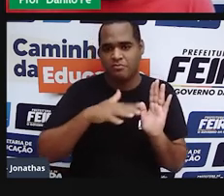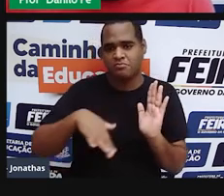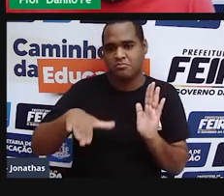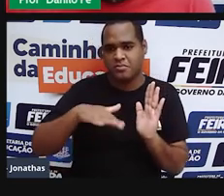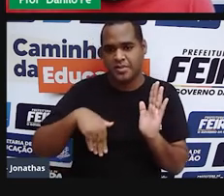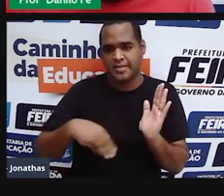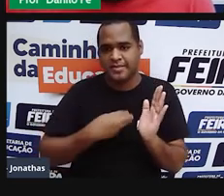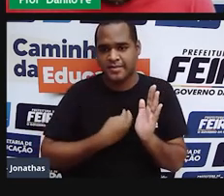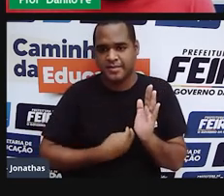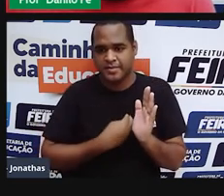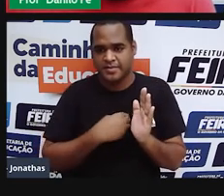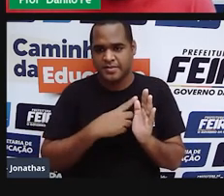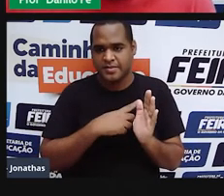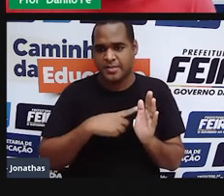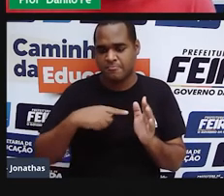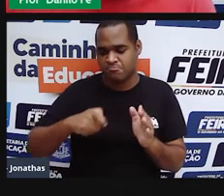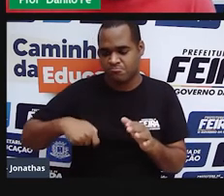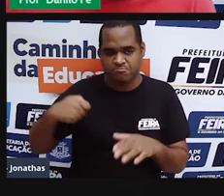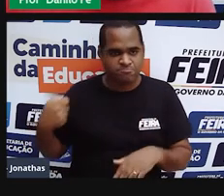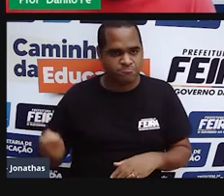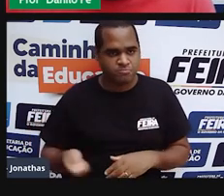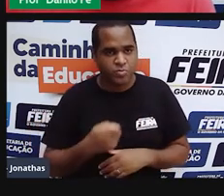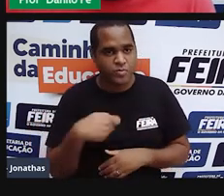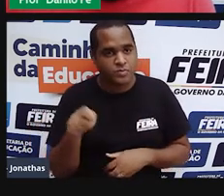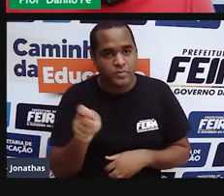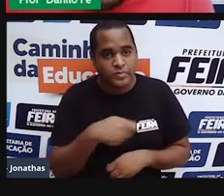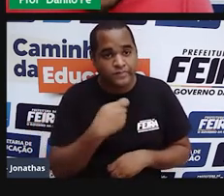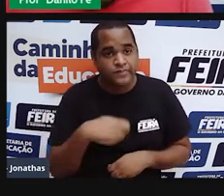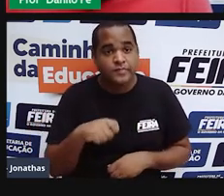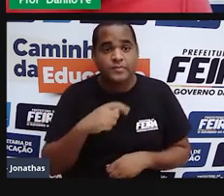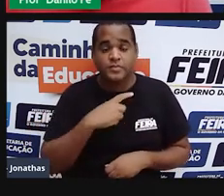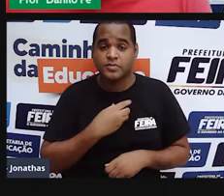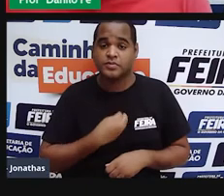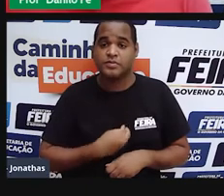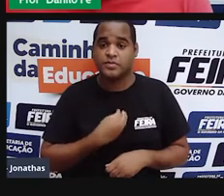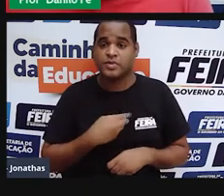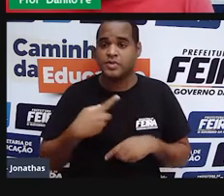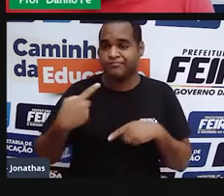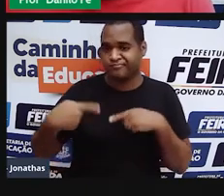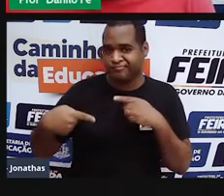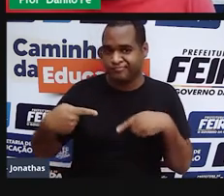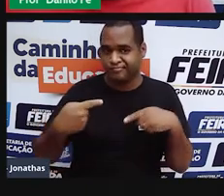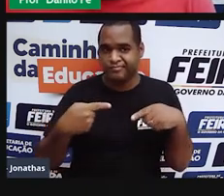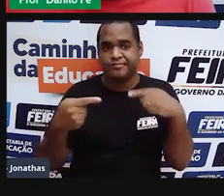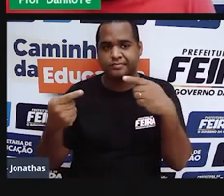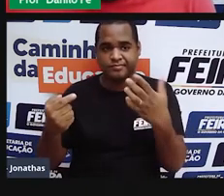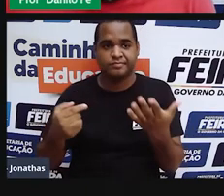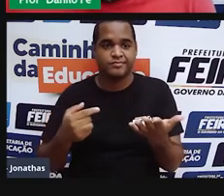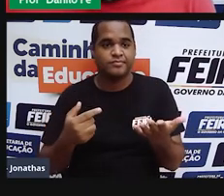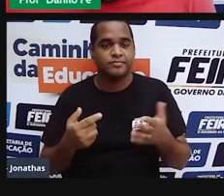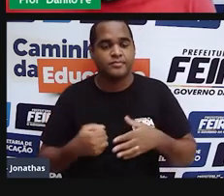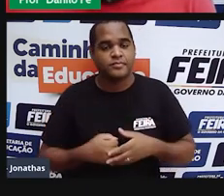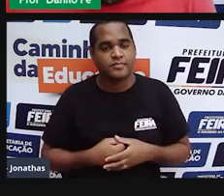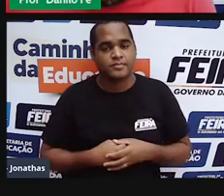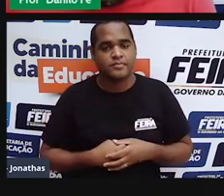muito dessa guerra se passa e desculpa ele decidiu e